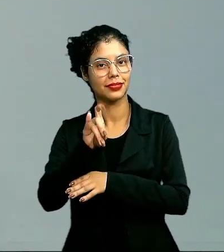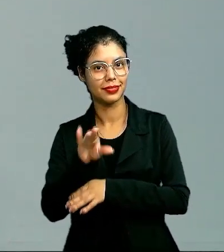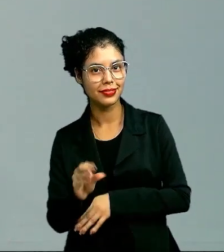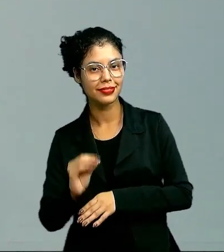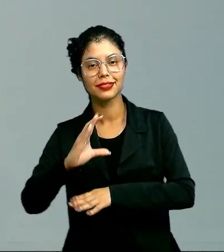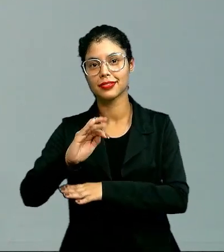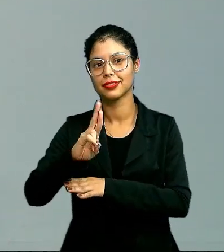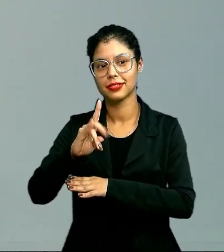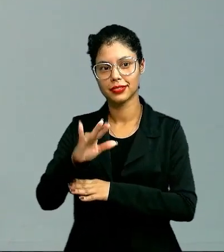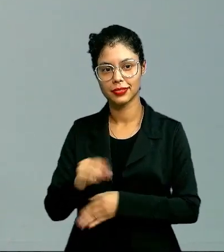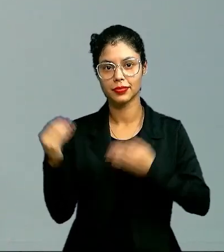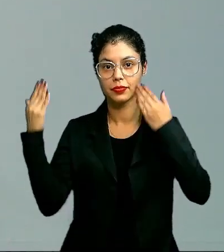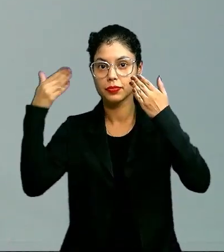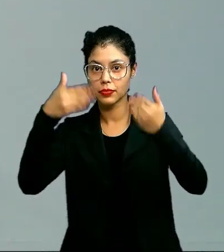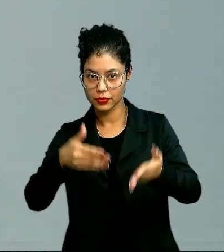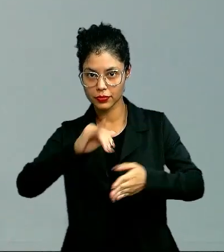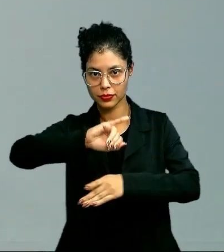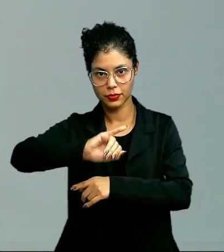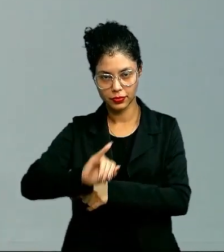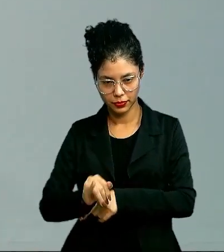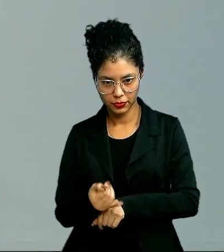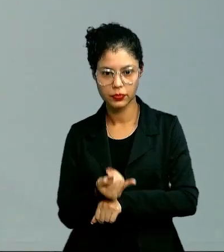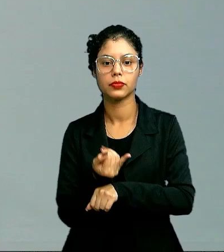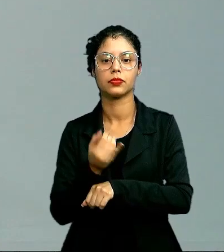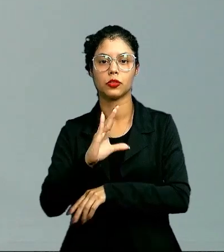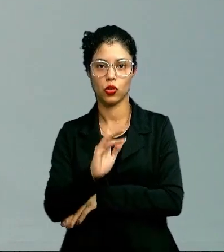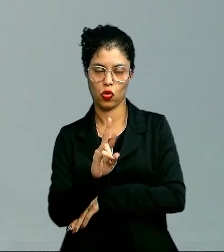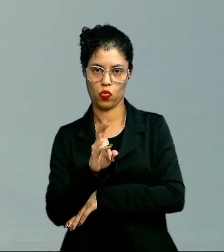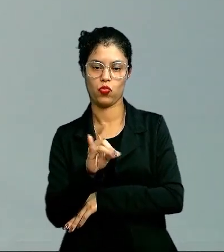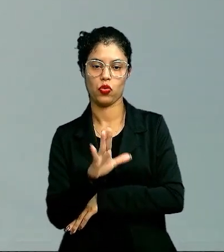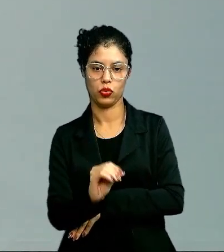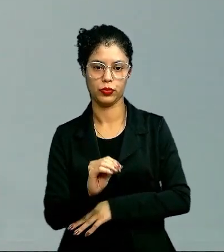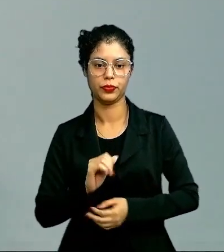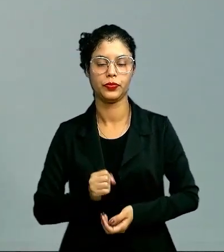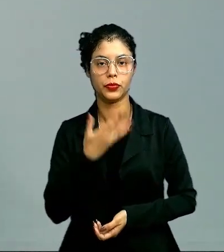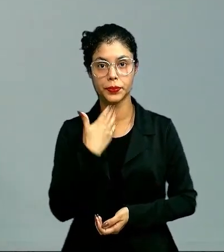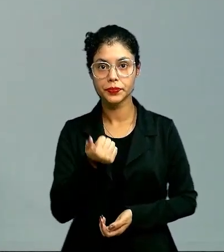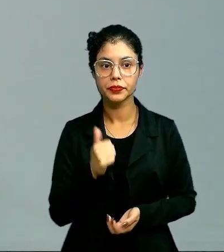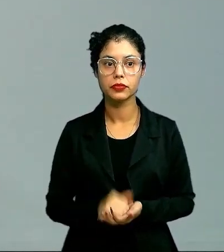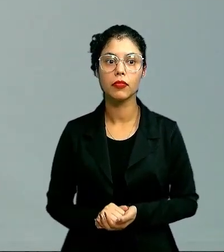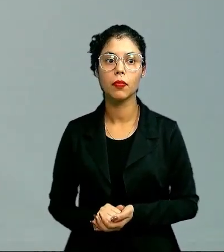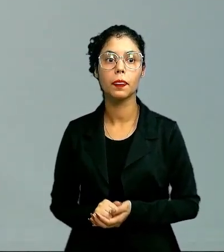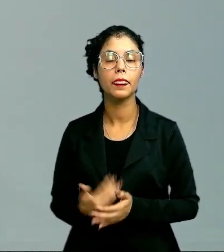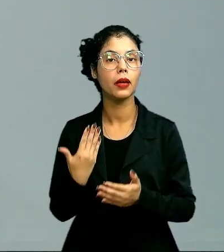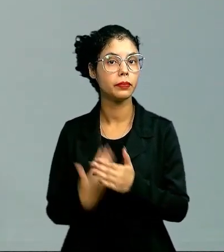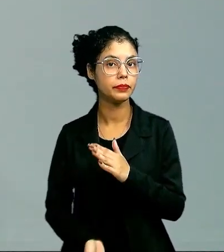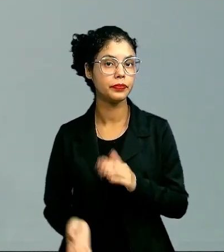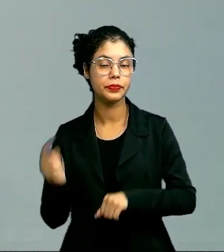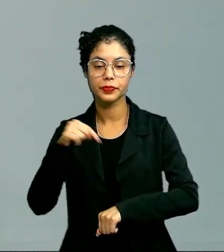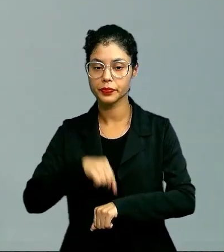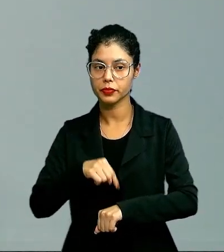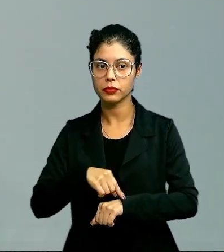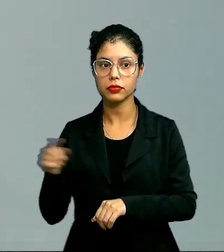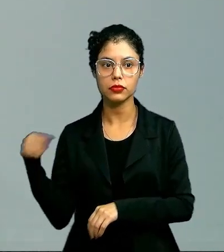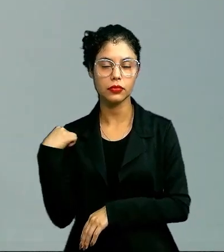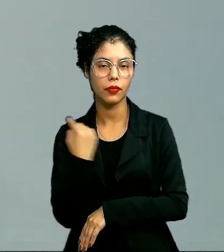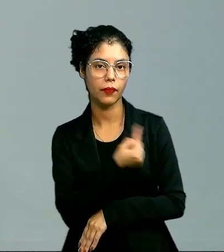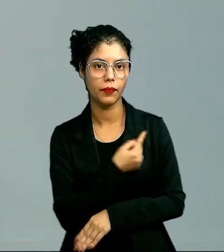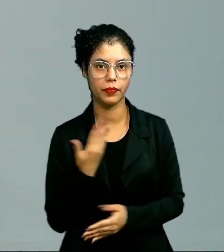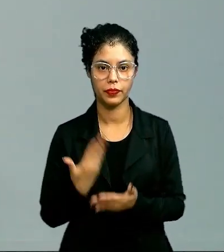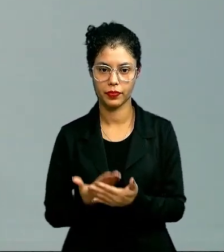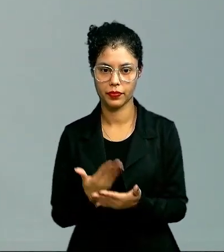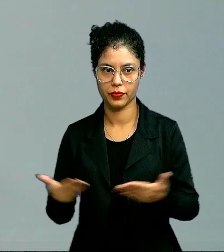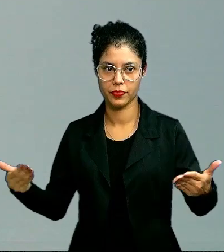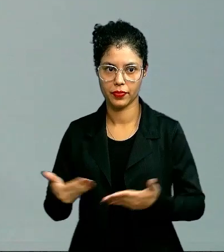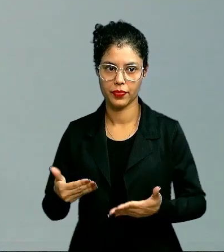compostos tocaremos em juros compostos tá bom e sem perca de tempo vamos a